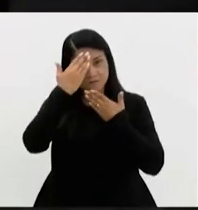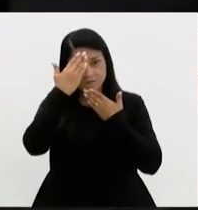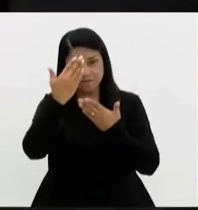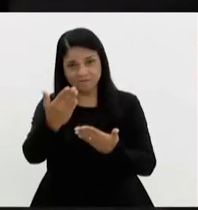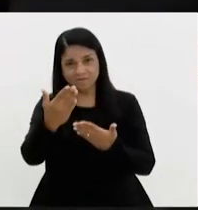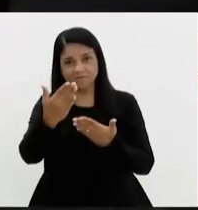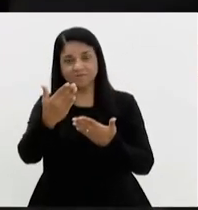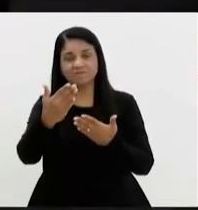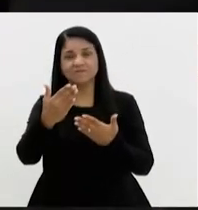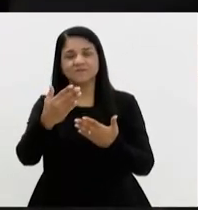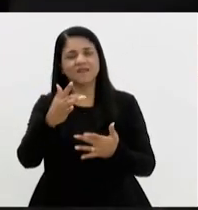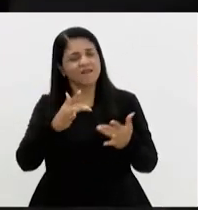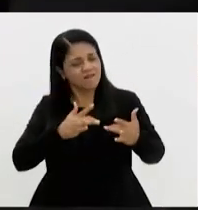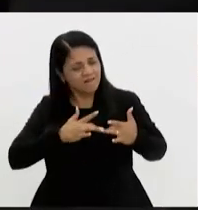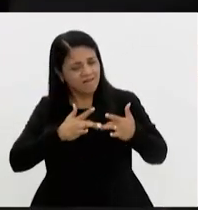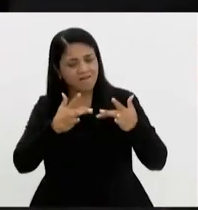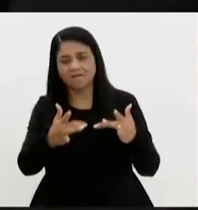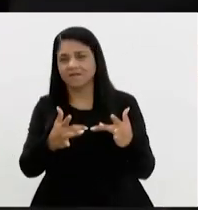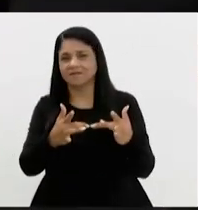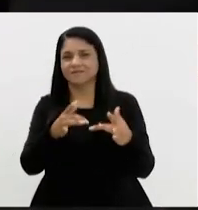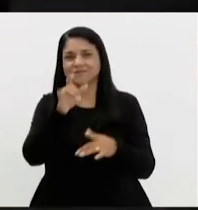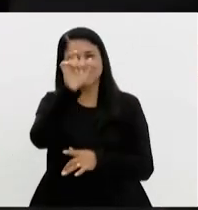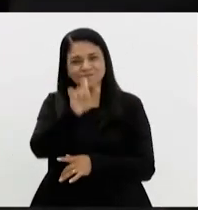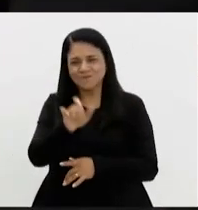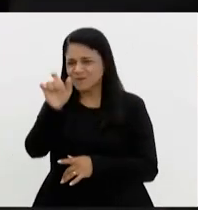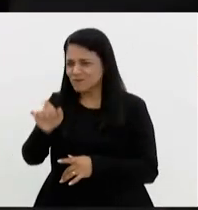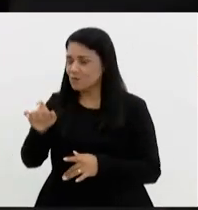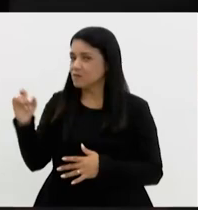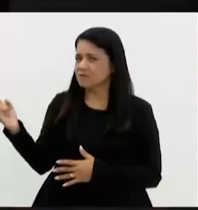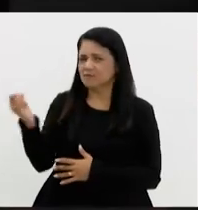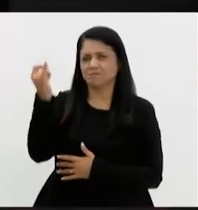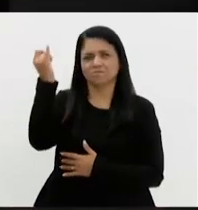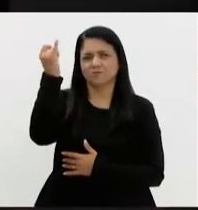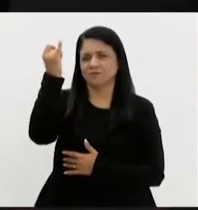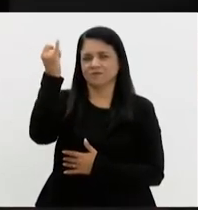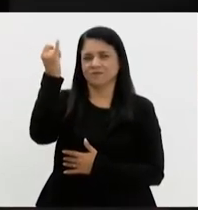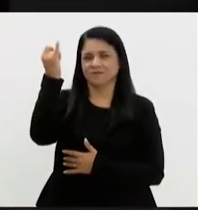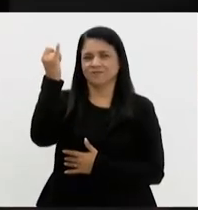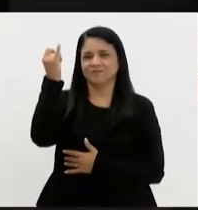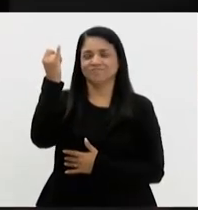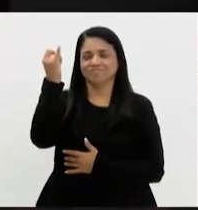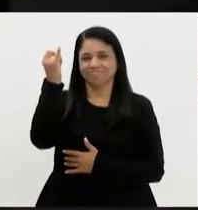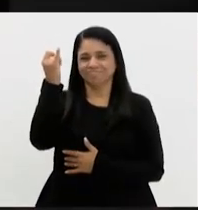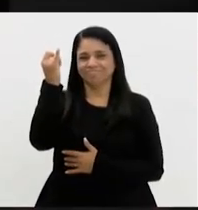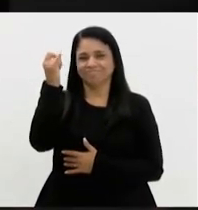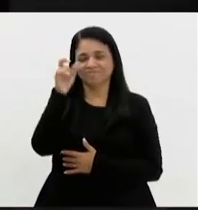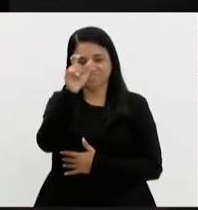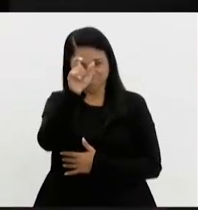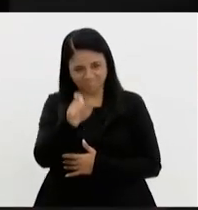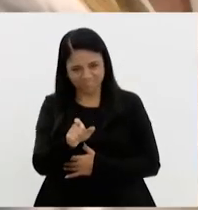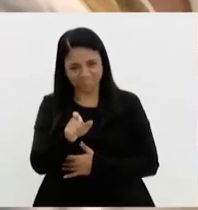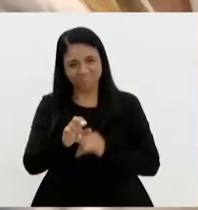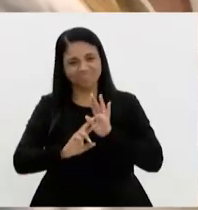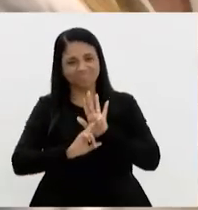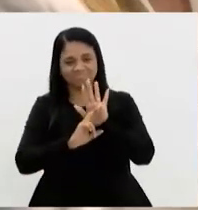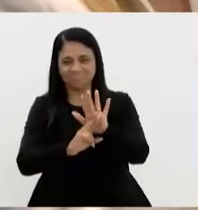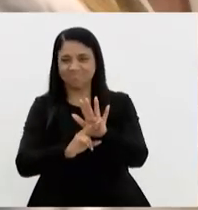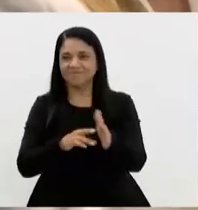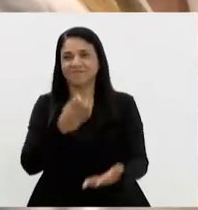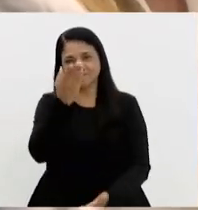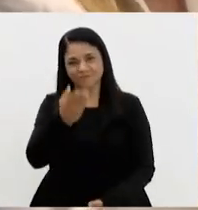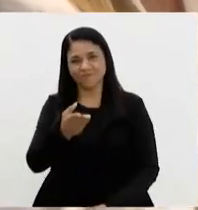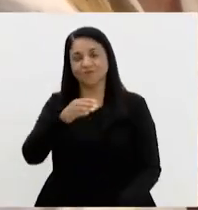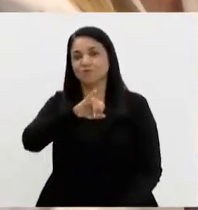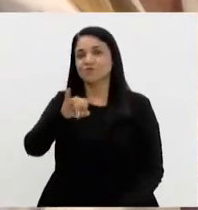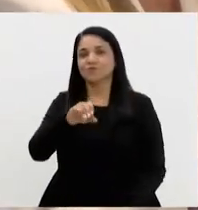pessoalização de ter figuras tão importantes e eu pessoalo isso na figura de vossa excelência Dr José Eduardo